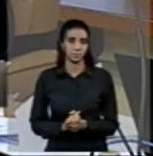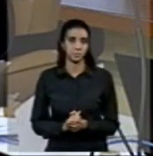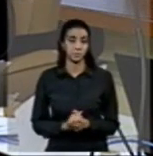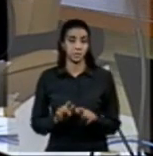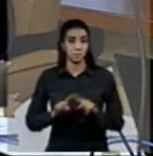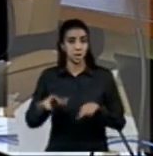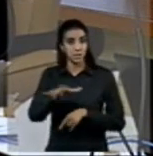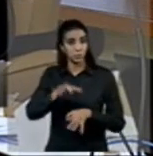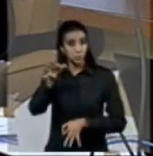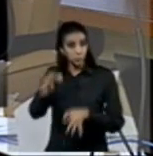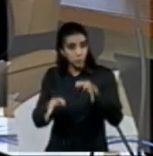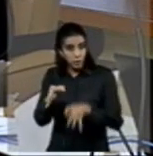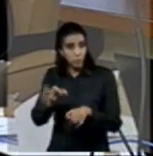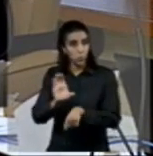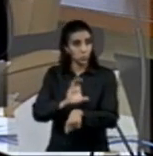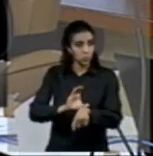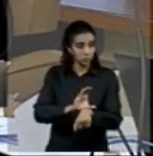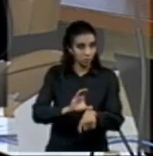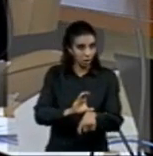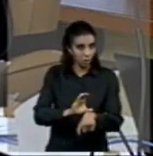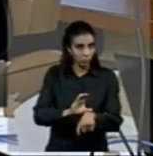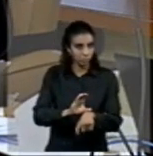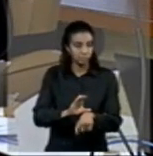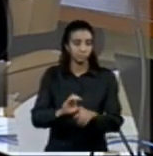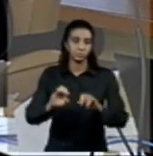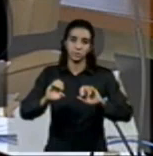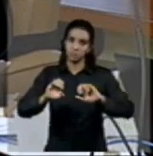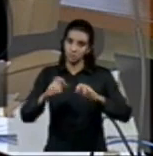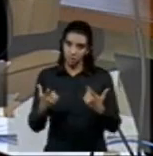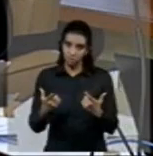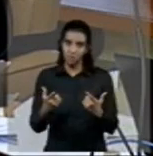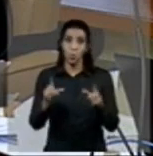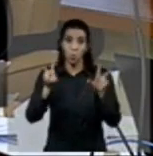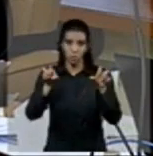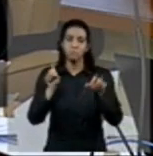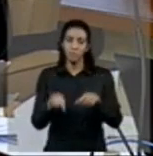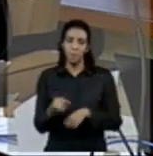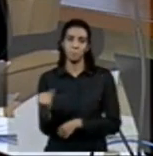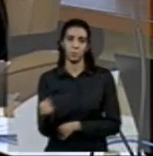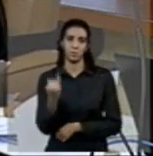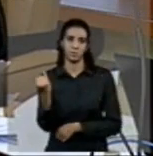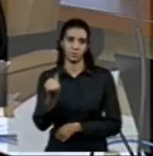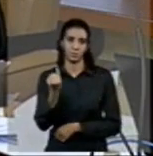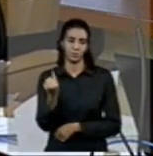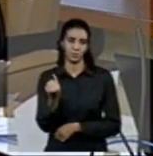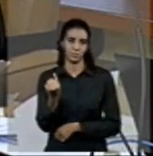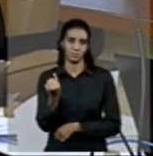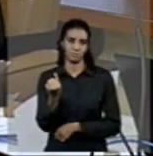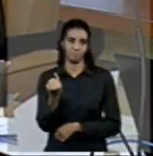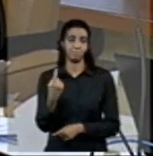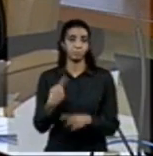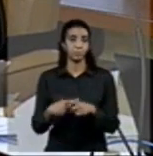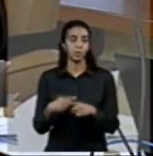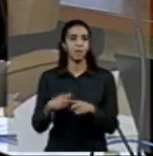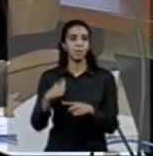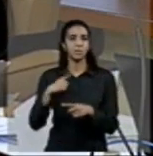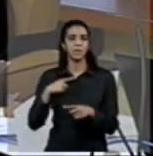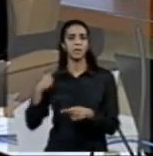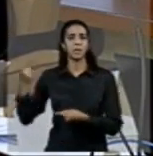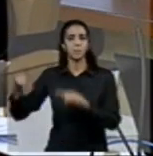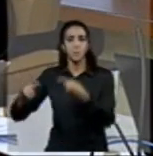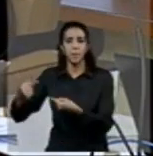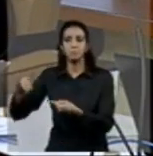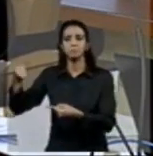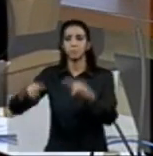jurídico-constitucional, é inegável a relevância do tema que envolve debates que acabam